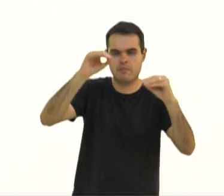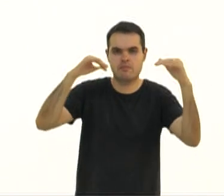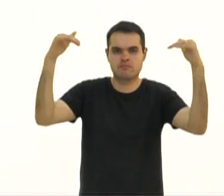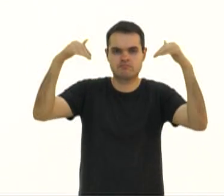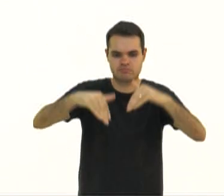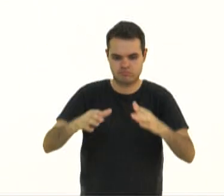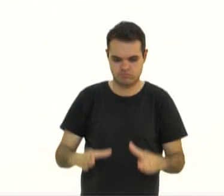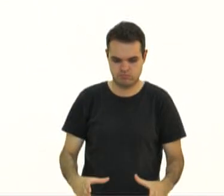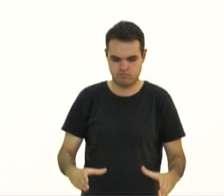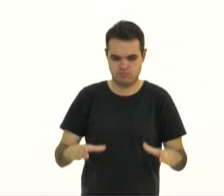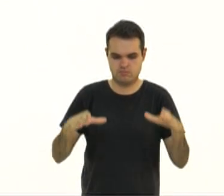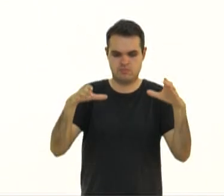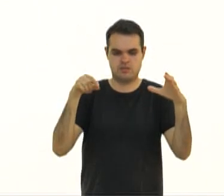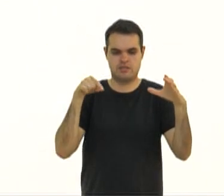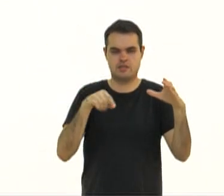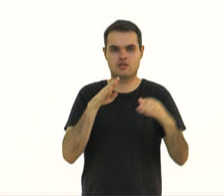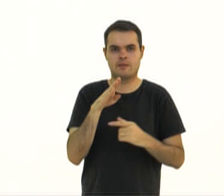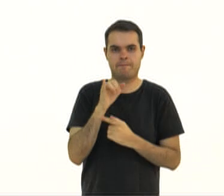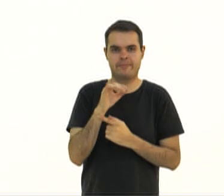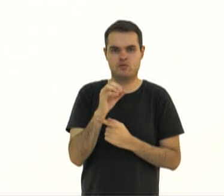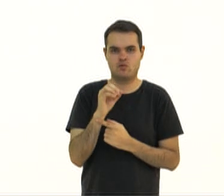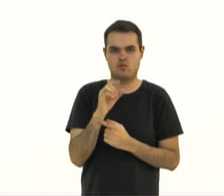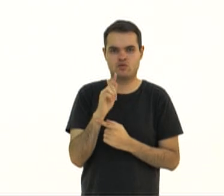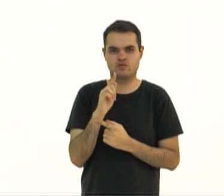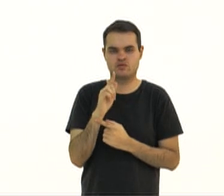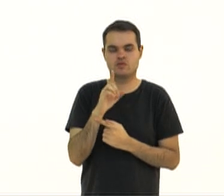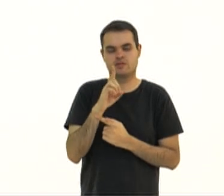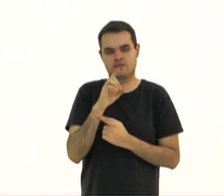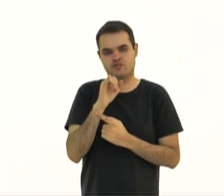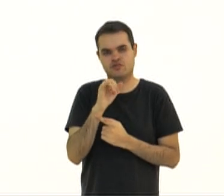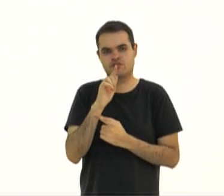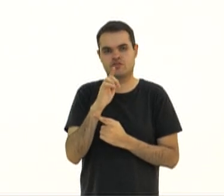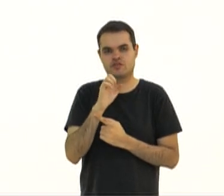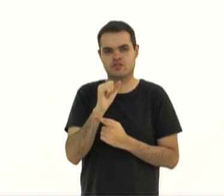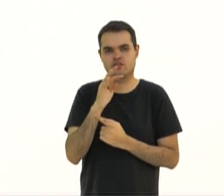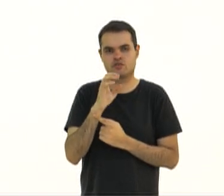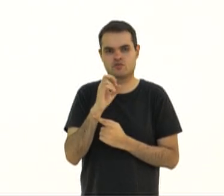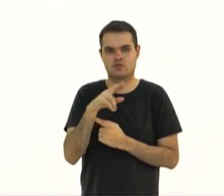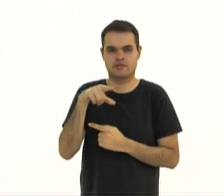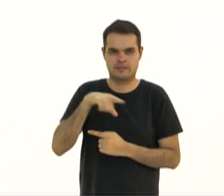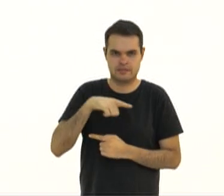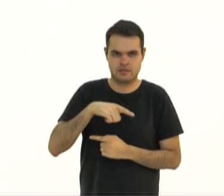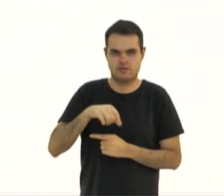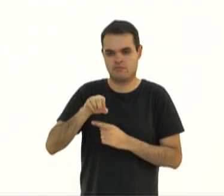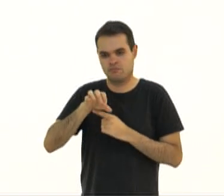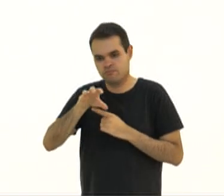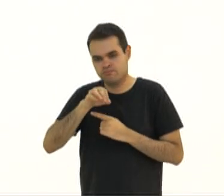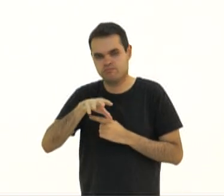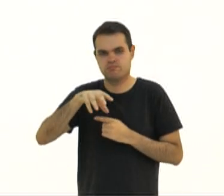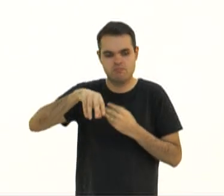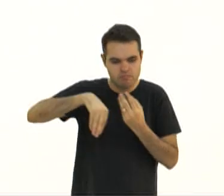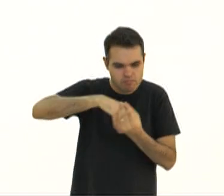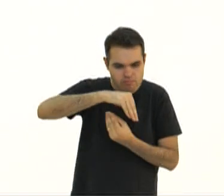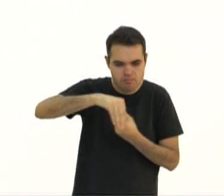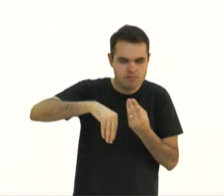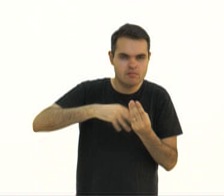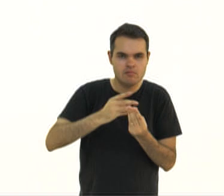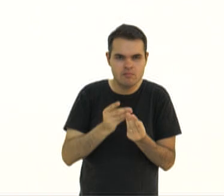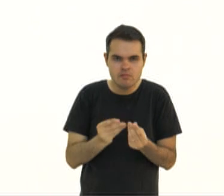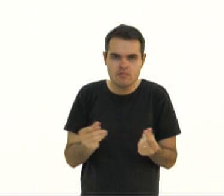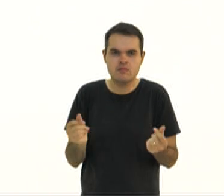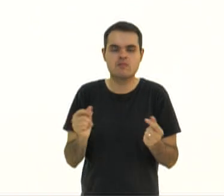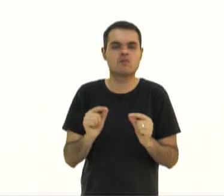um biodigestor. Desse biodigestor, o que acaba tendo? Você tem fertilizante, certo? E sai mais alguma coisa